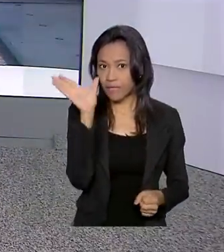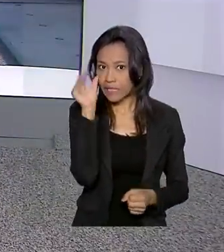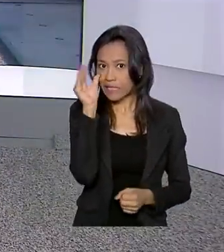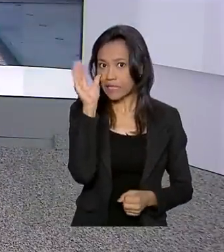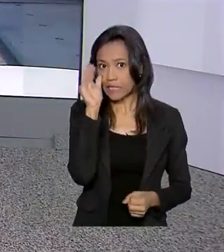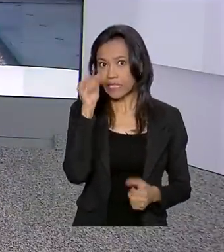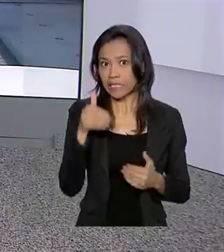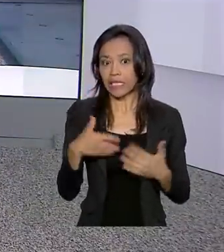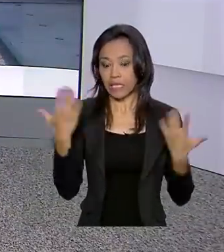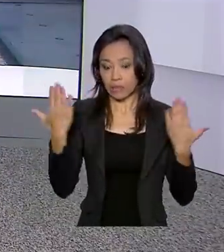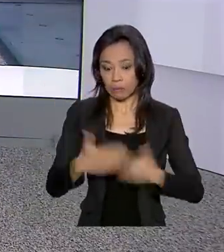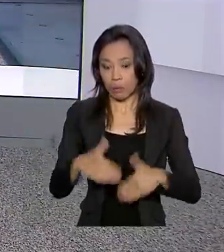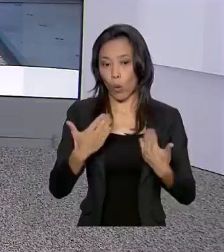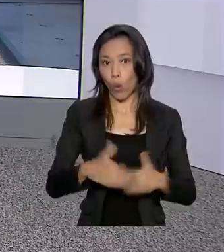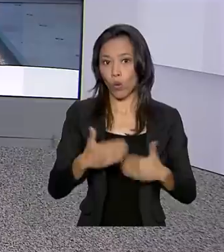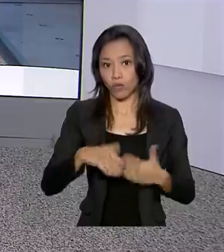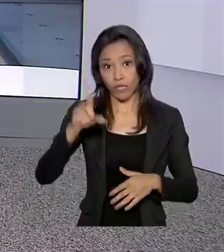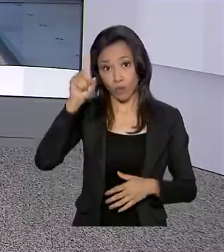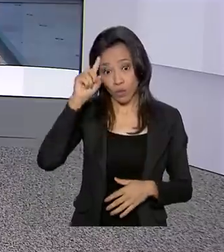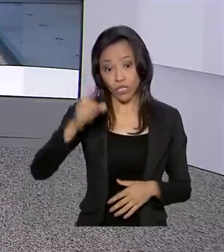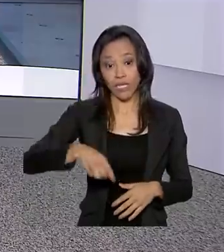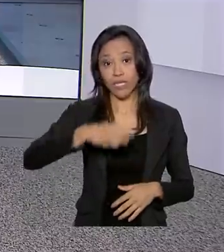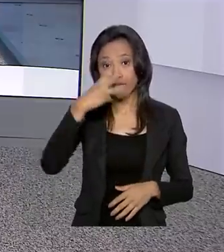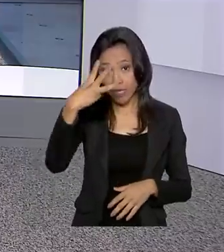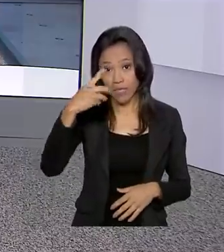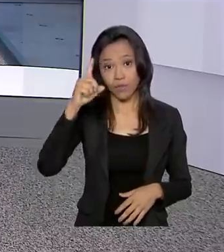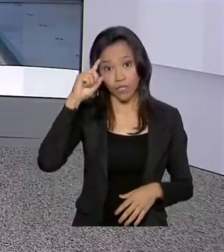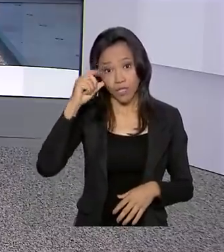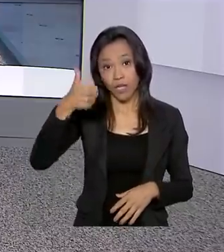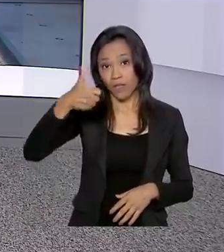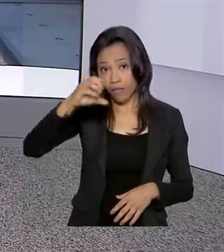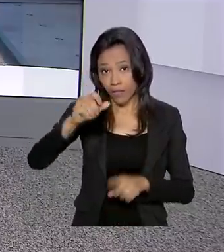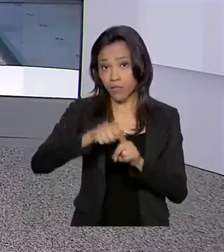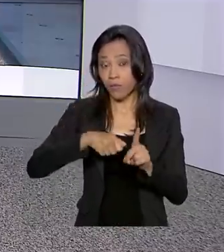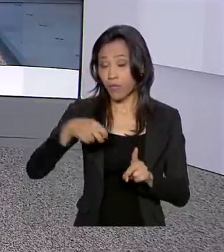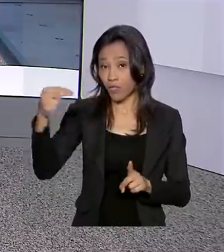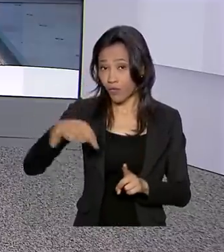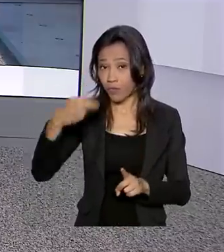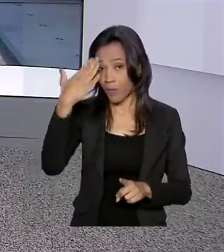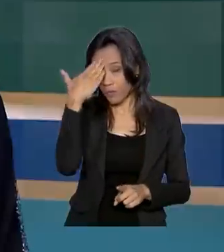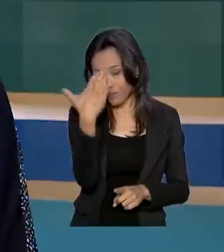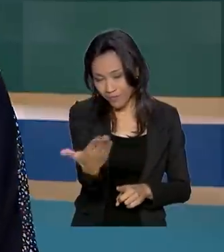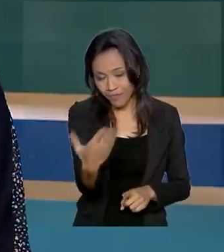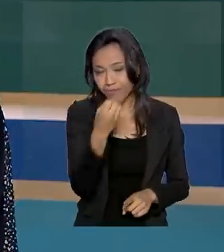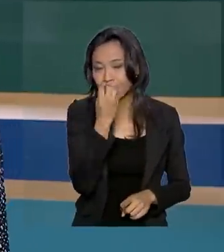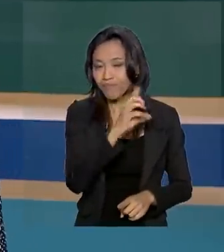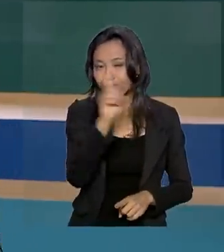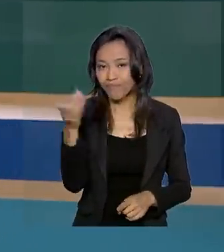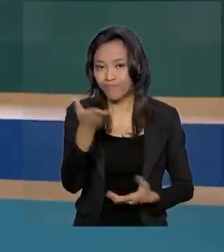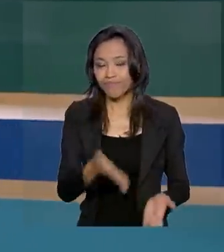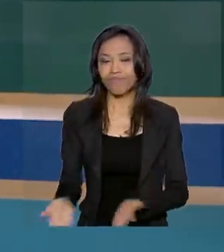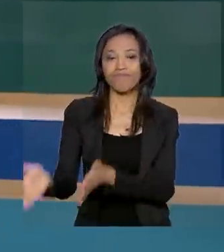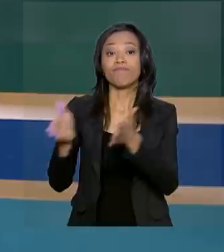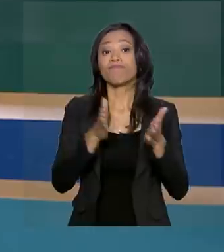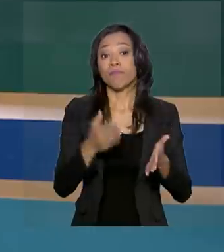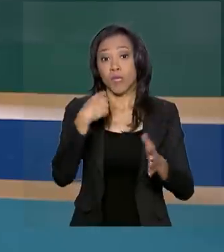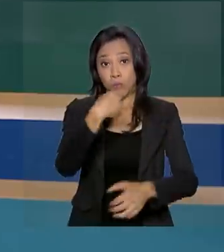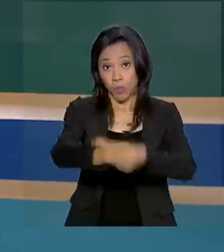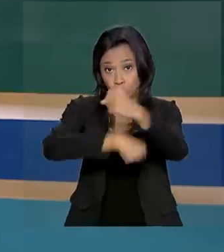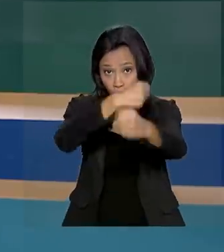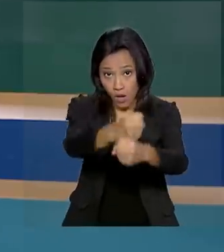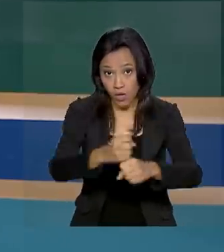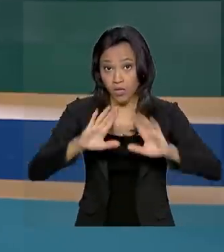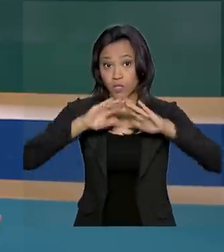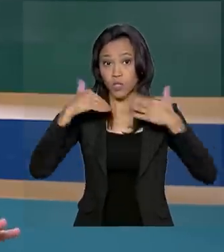que as provas do Enem são nos dias 3 e 10 de novembro. Obrigada, Glauco. Bom dia para você. E a partir do ano que vem, escolas